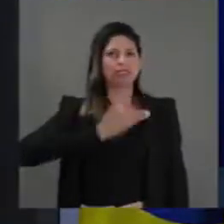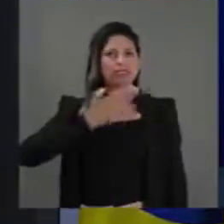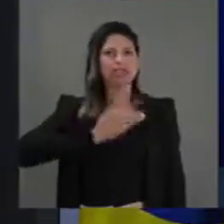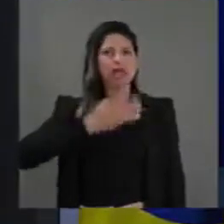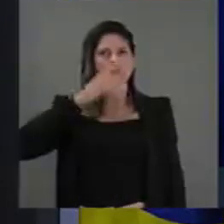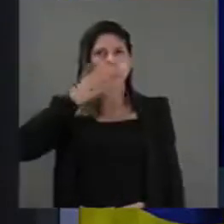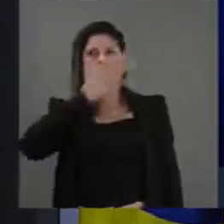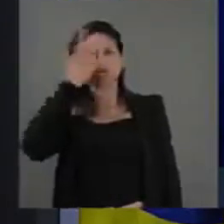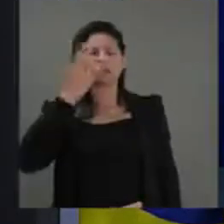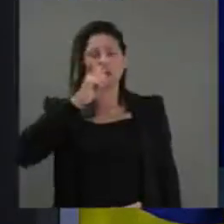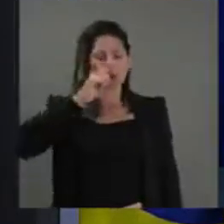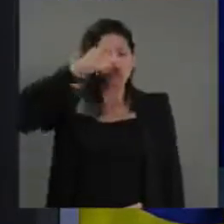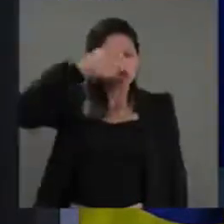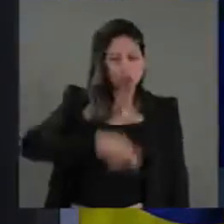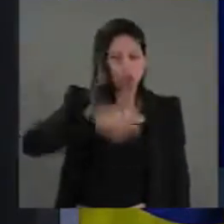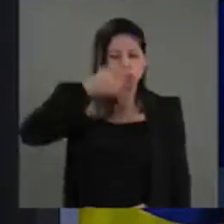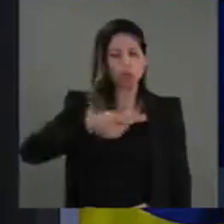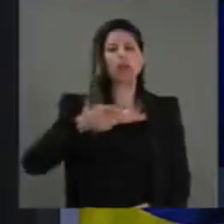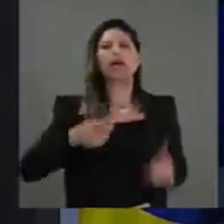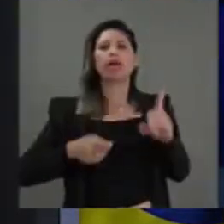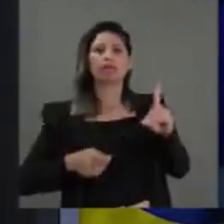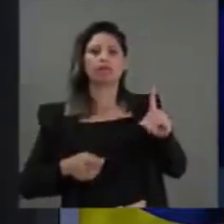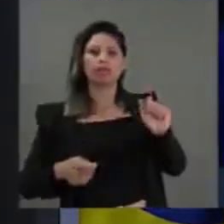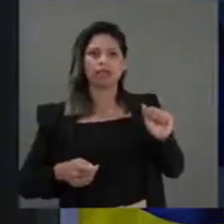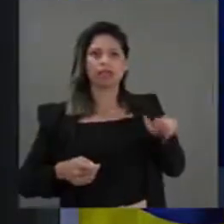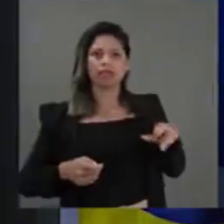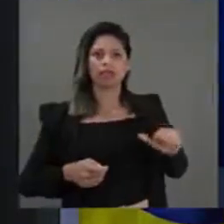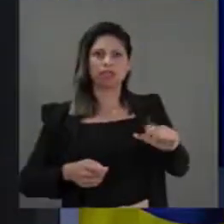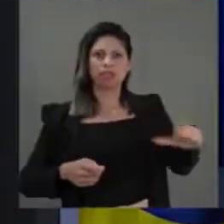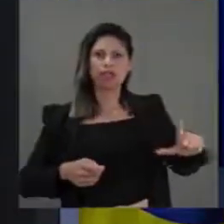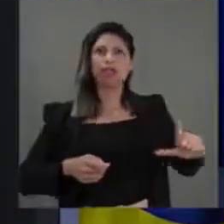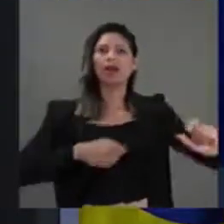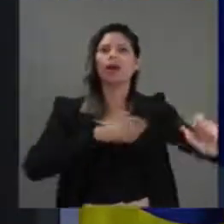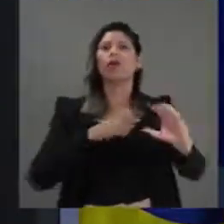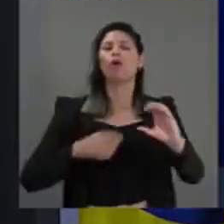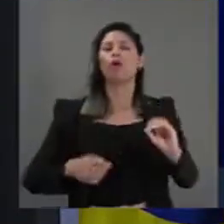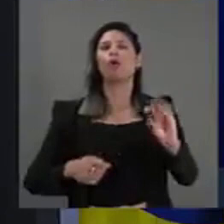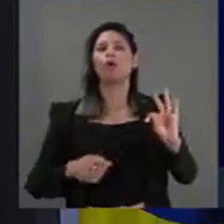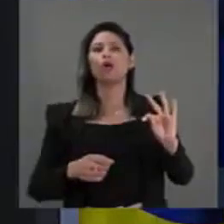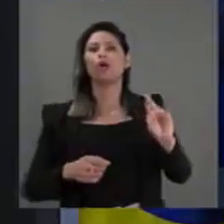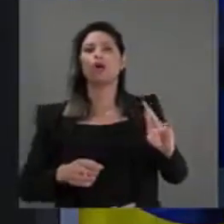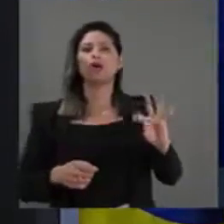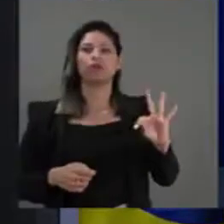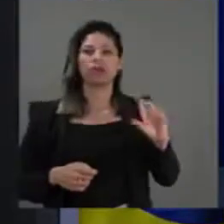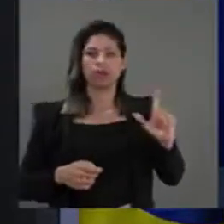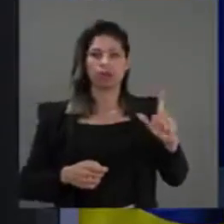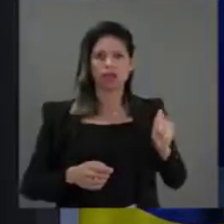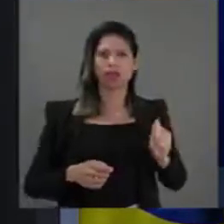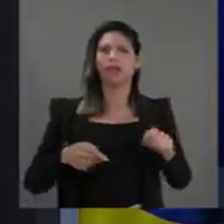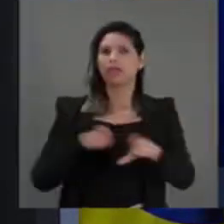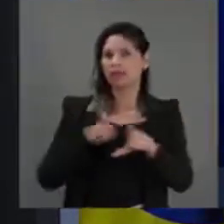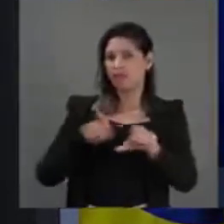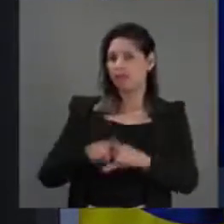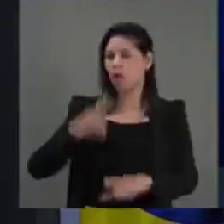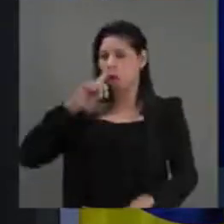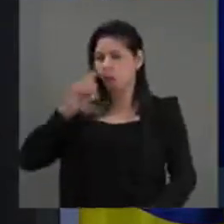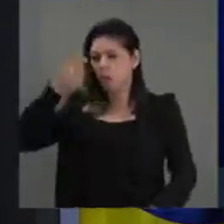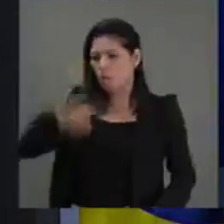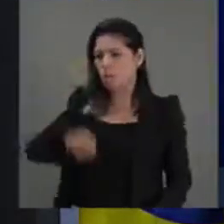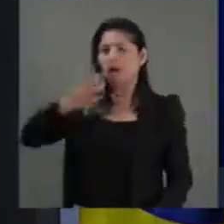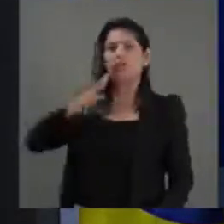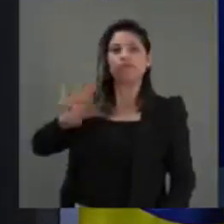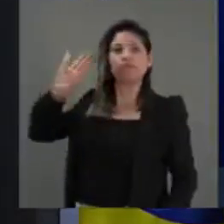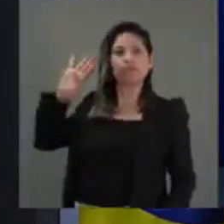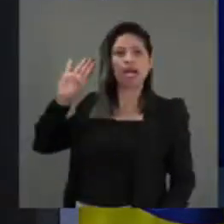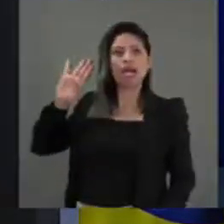com Maduro, e está aí o que é que está acontecendo. Uma das primeiras coisas desse governo foi estender o tapete vermelho